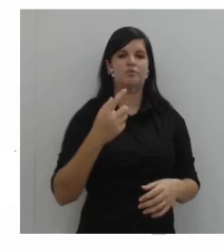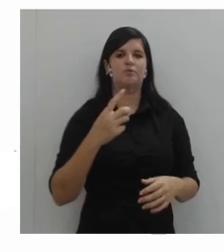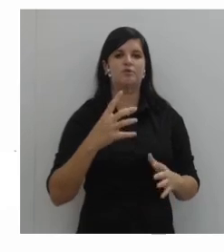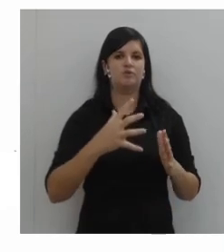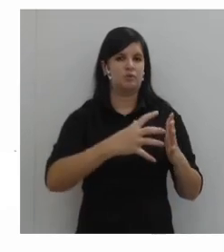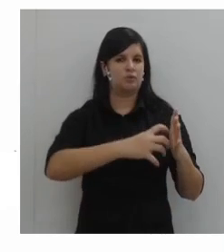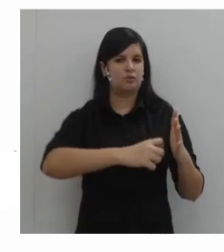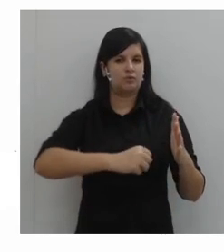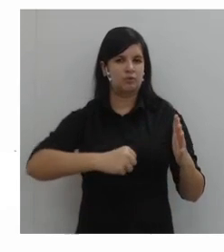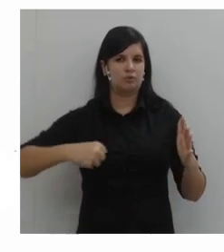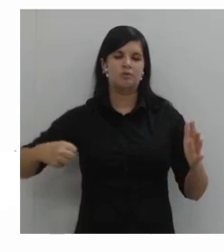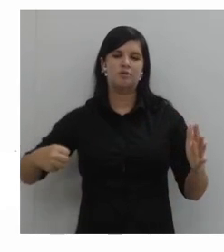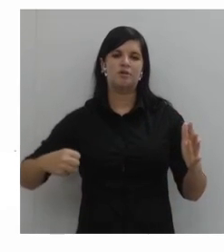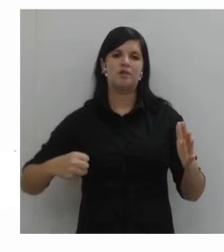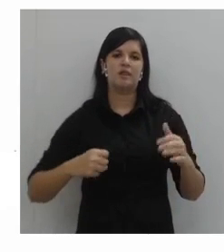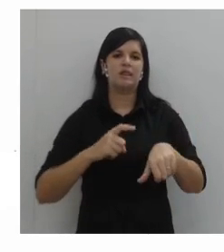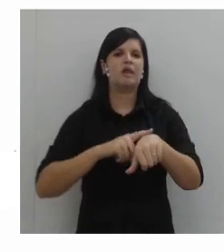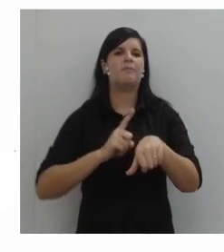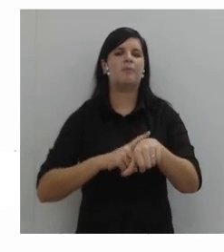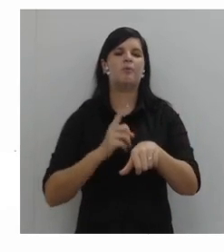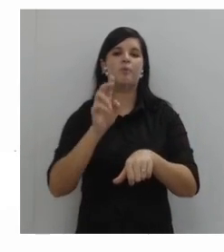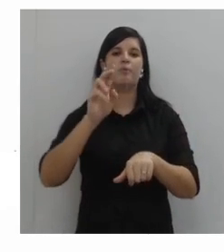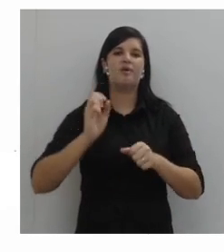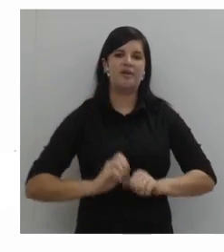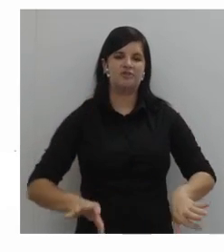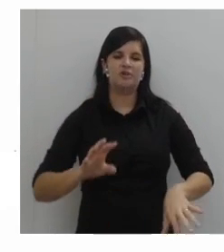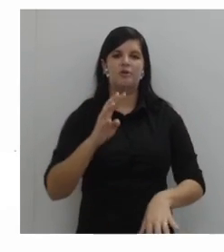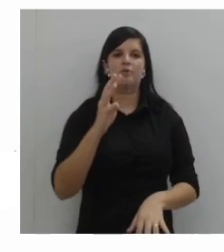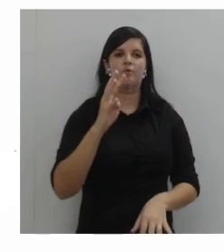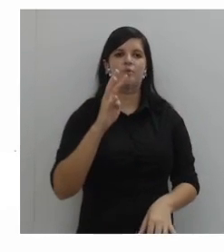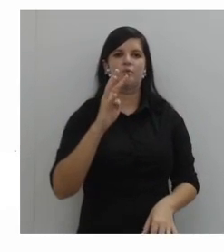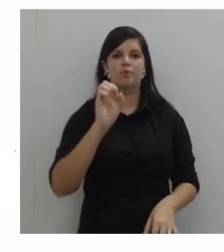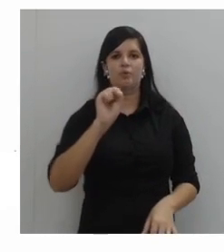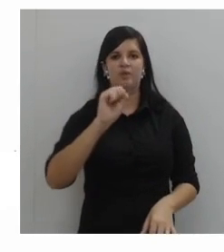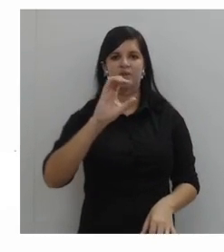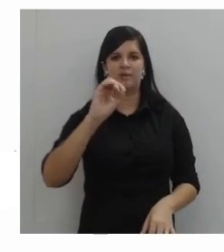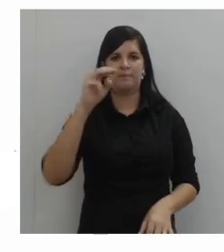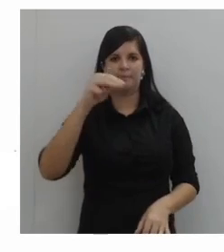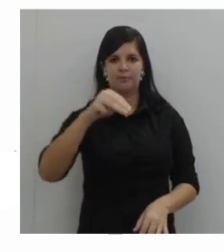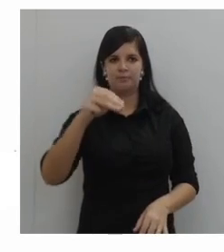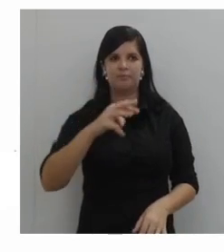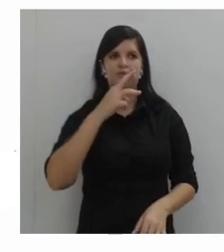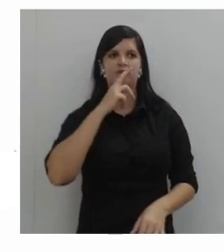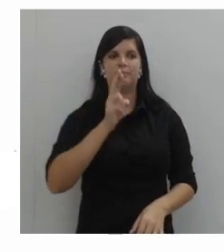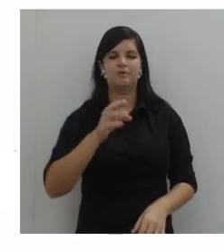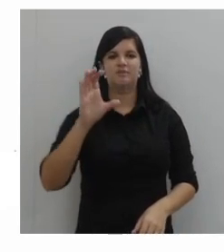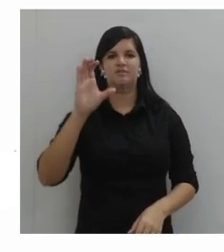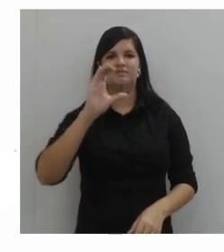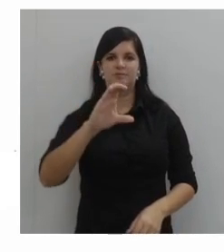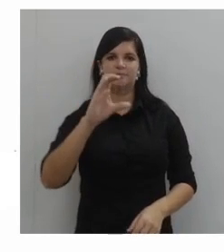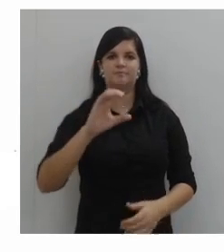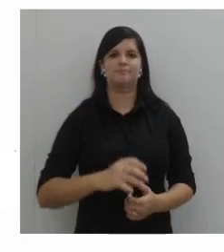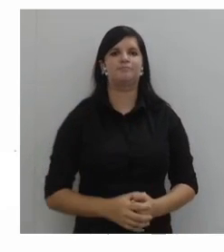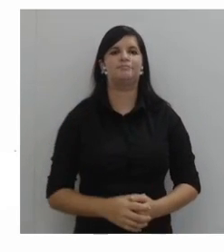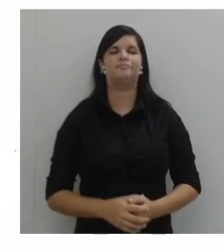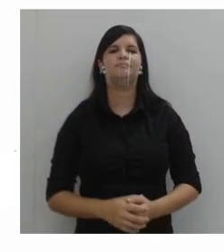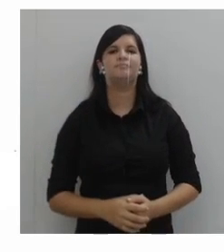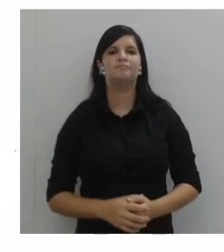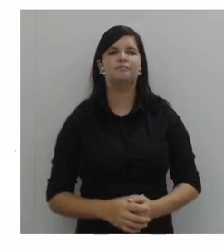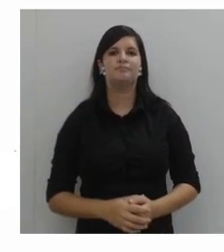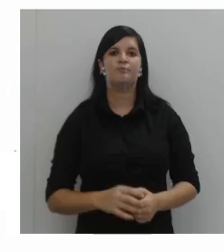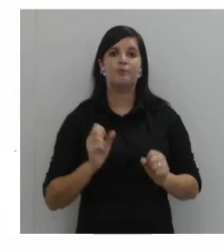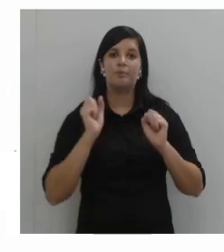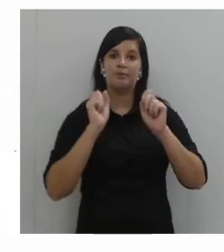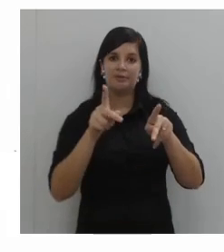usando esse instrumento é de 80 minutos. A alternativa, letra C.